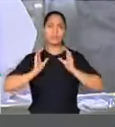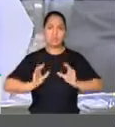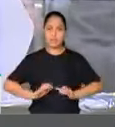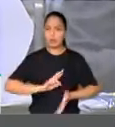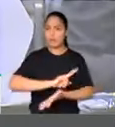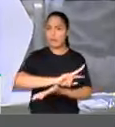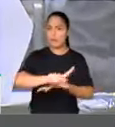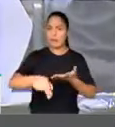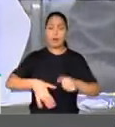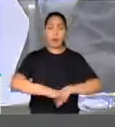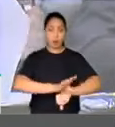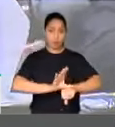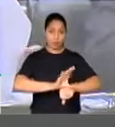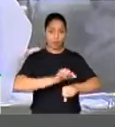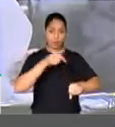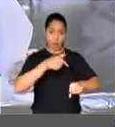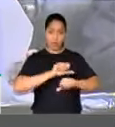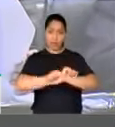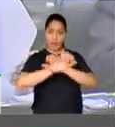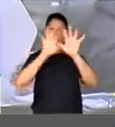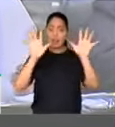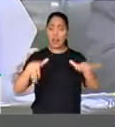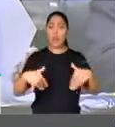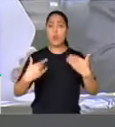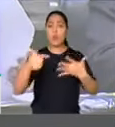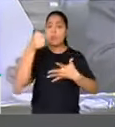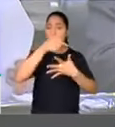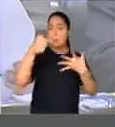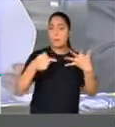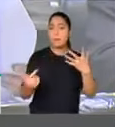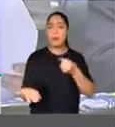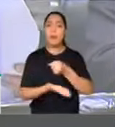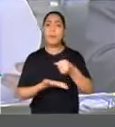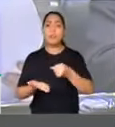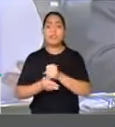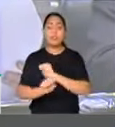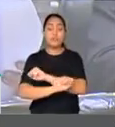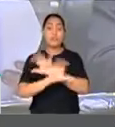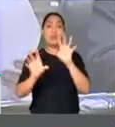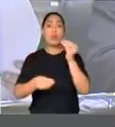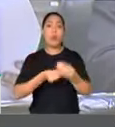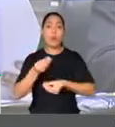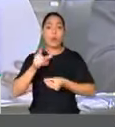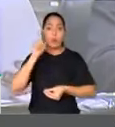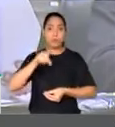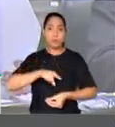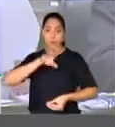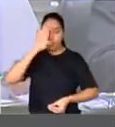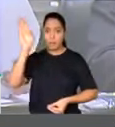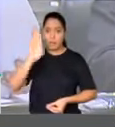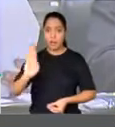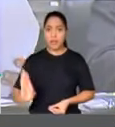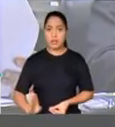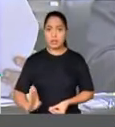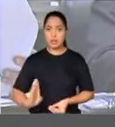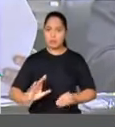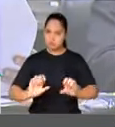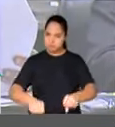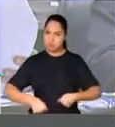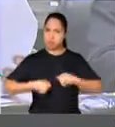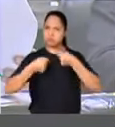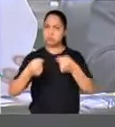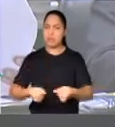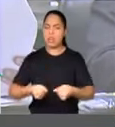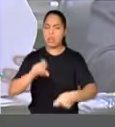bem clara quando elenca, entre os objetivos fundamentais da República Federativa do Brasil, o de promover o bem